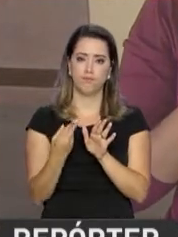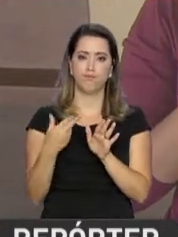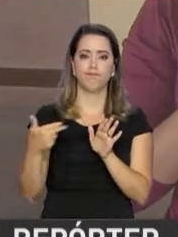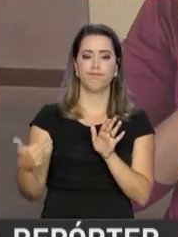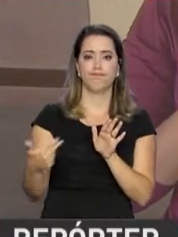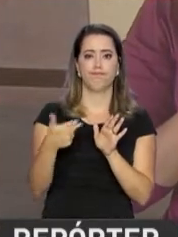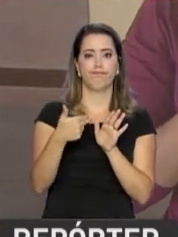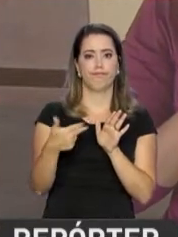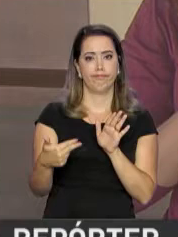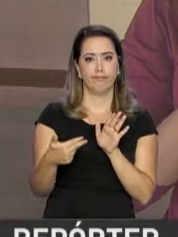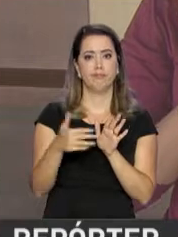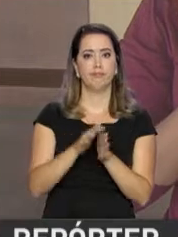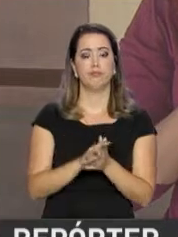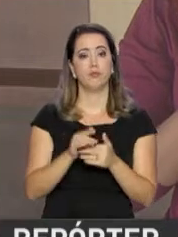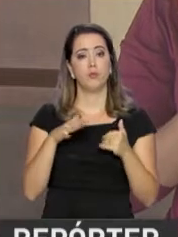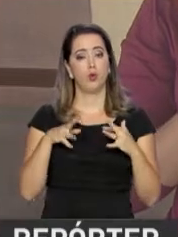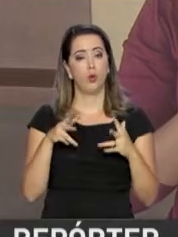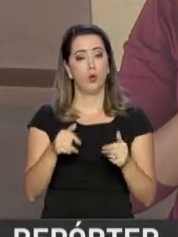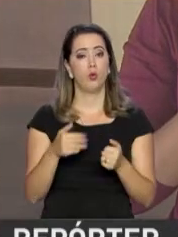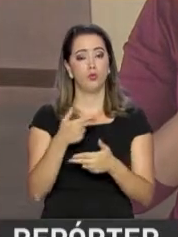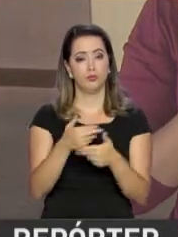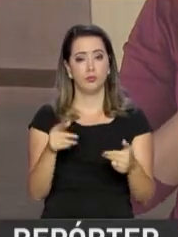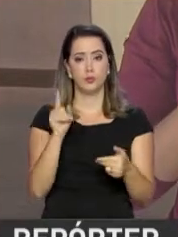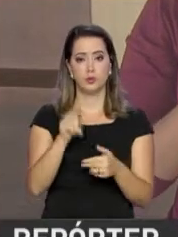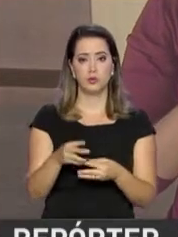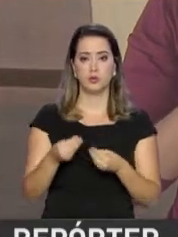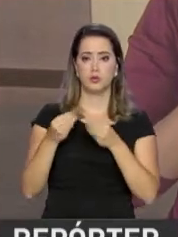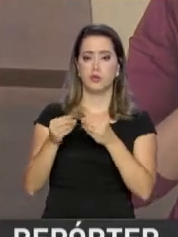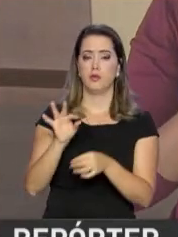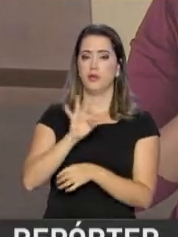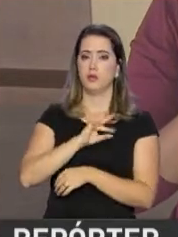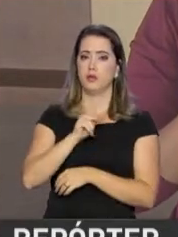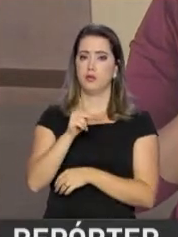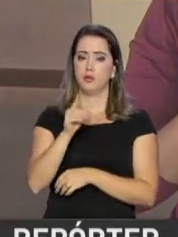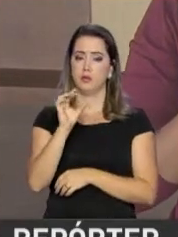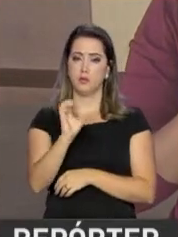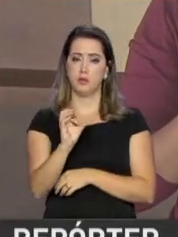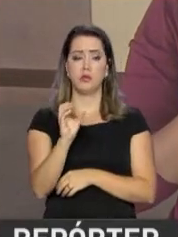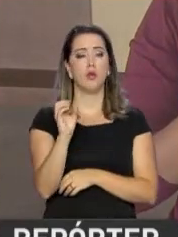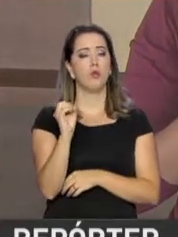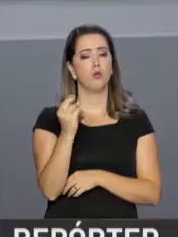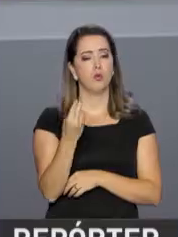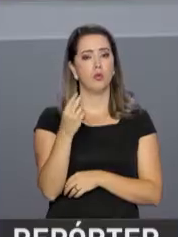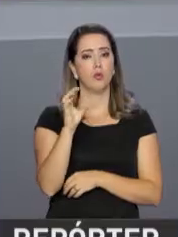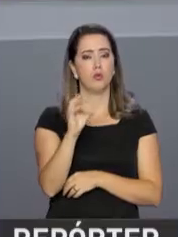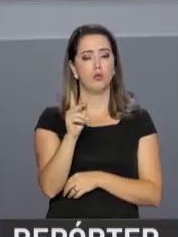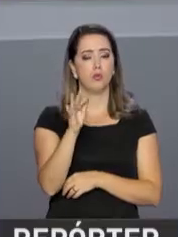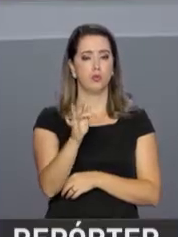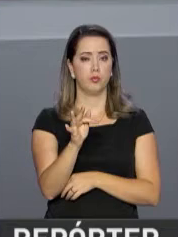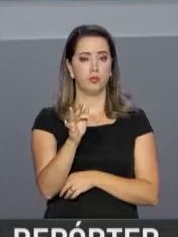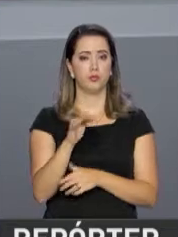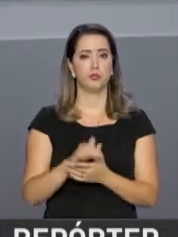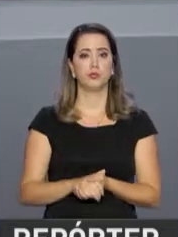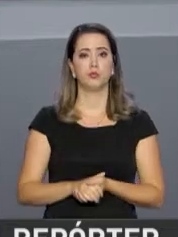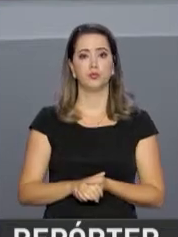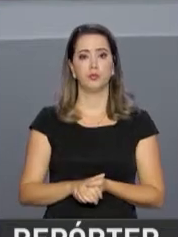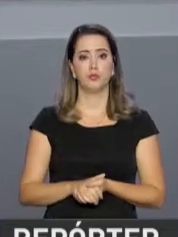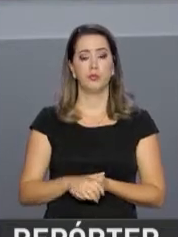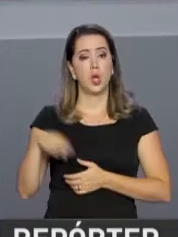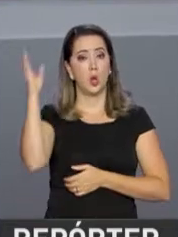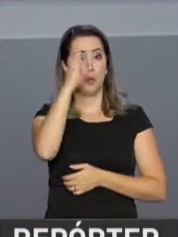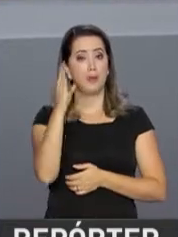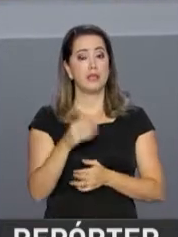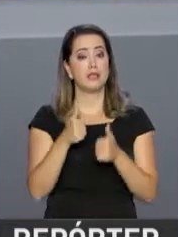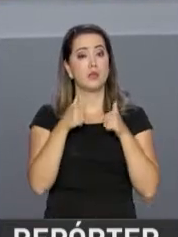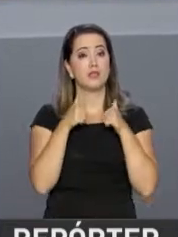transporte de armas ilegais todo esse material vai ser enviado para a polícia civil e também pela polícia federal o brasil ocupa a quarta